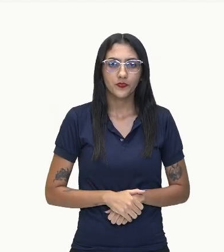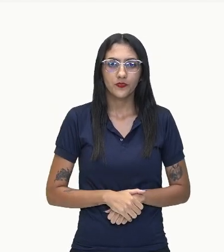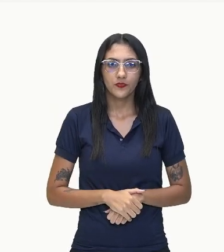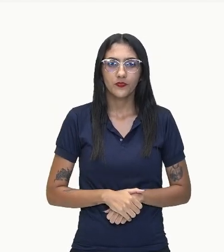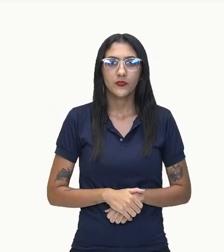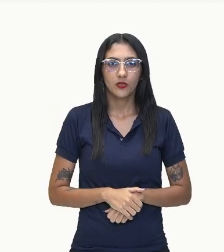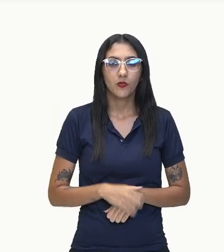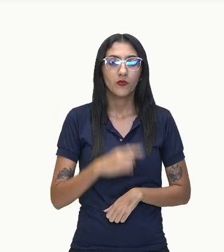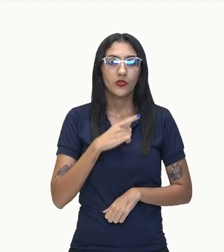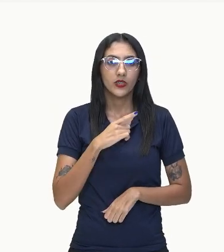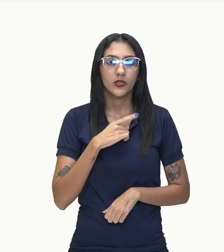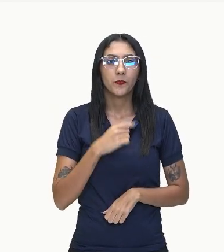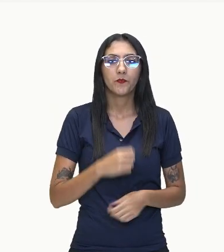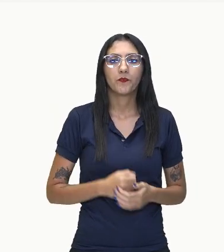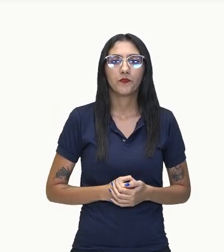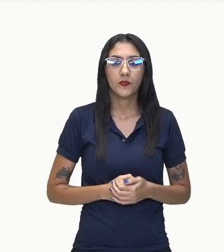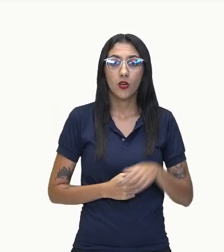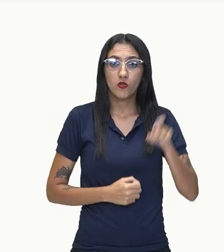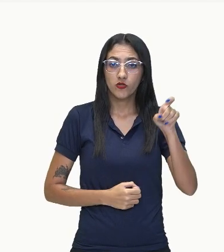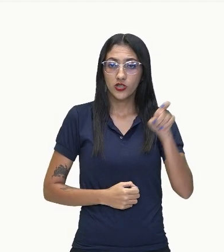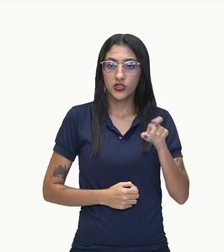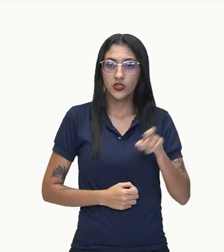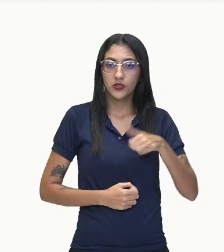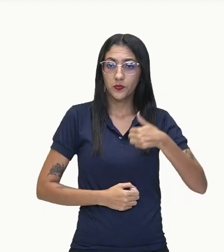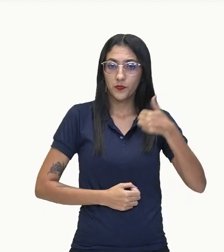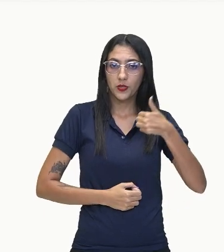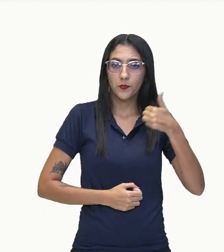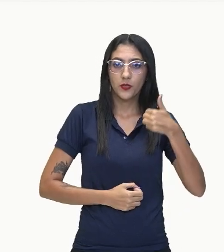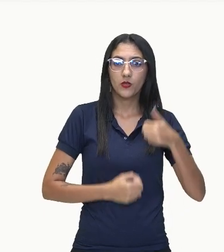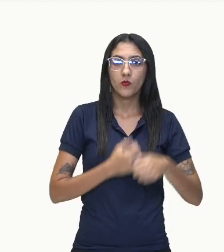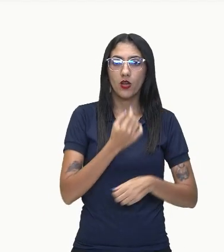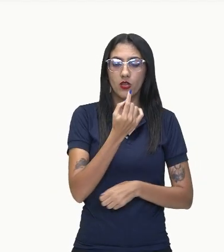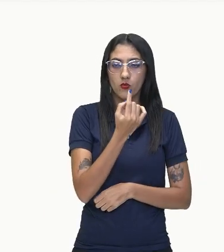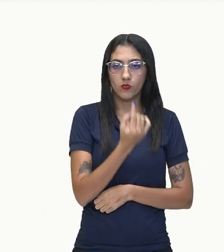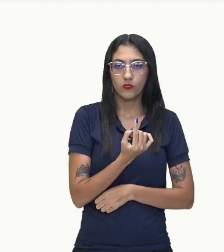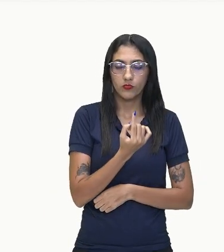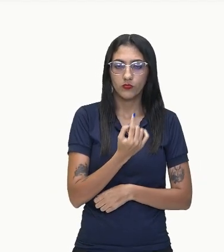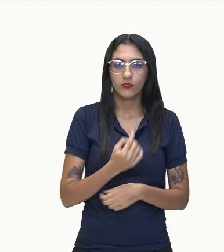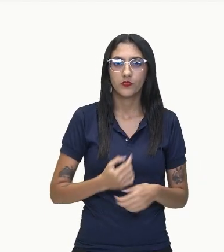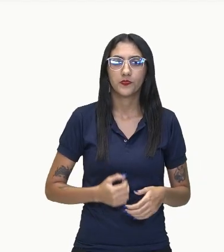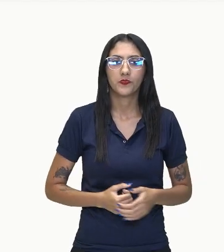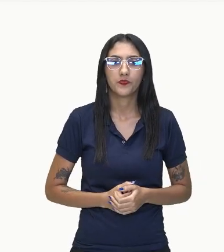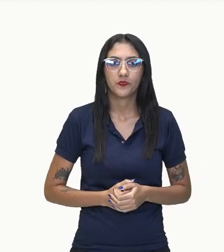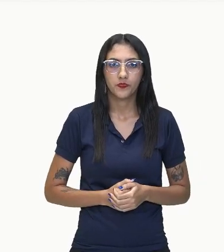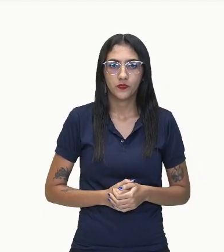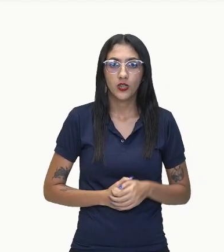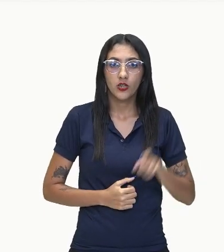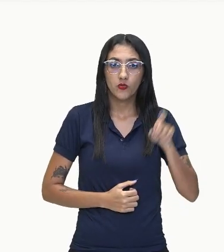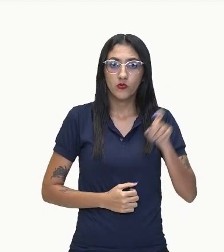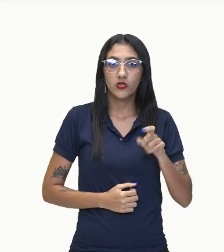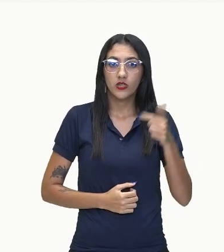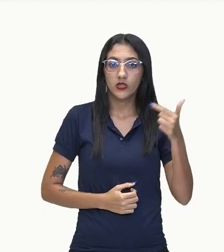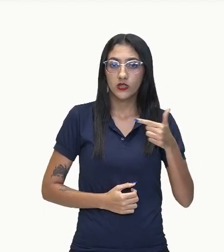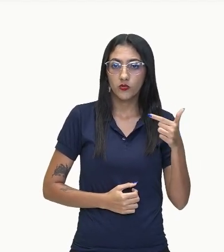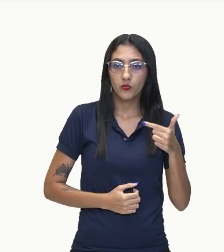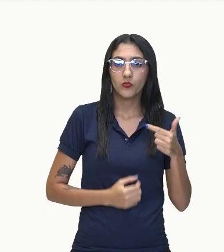gente obtém que o primeiro zero é igual a 1 e o segundo zero